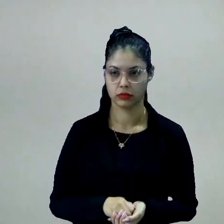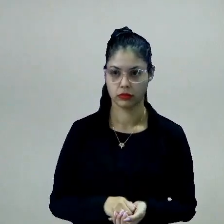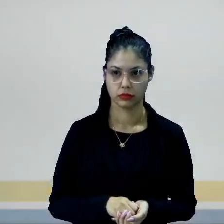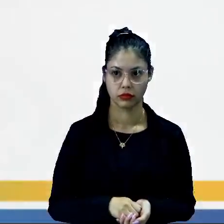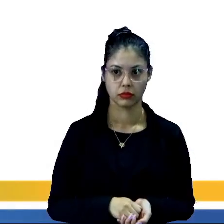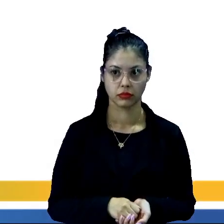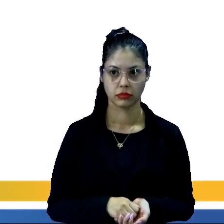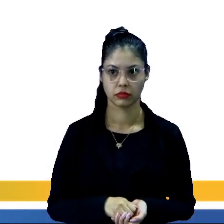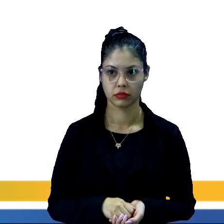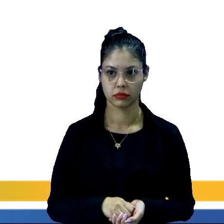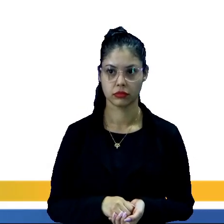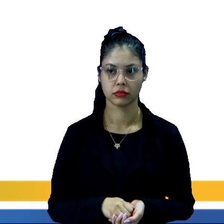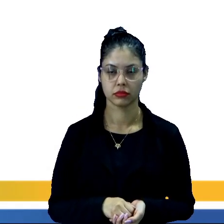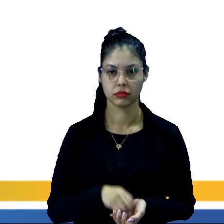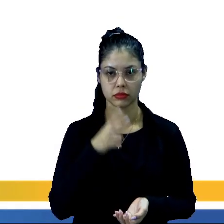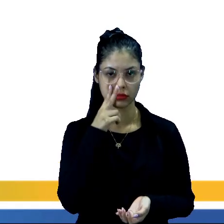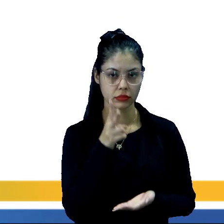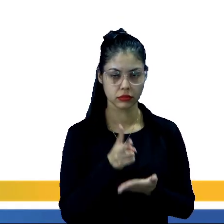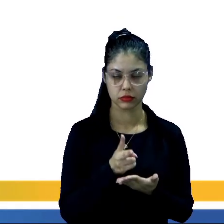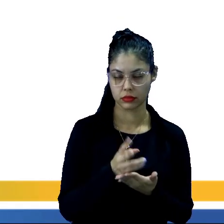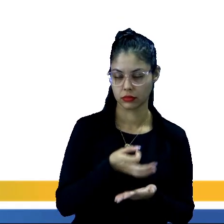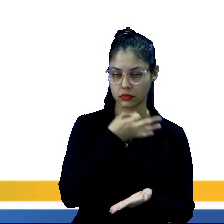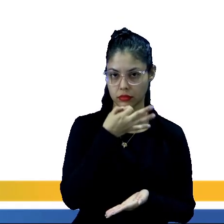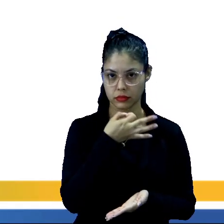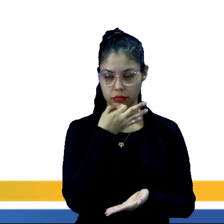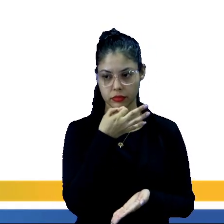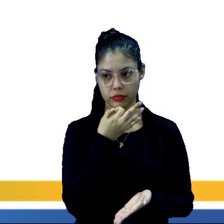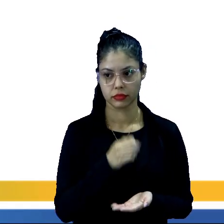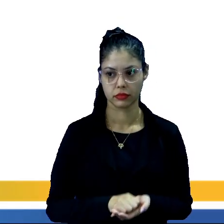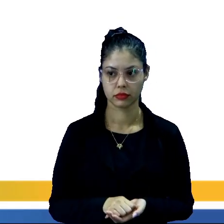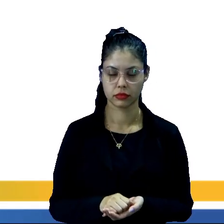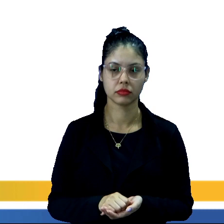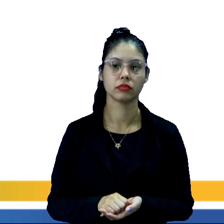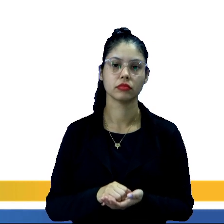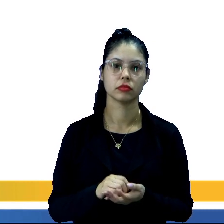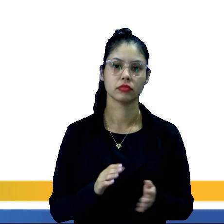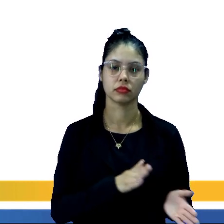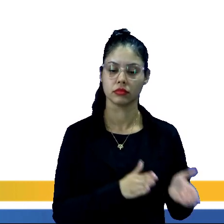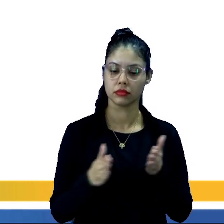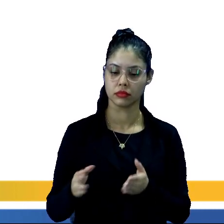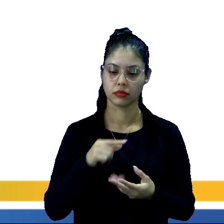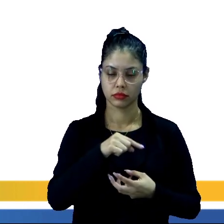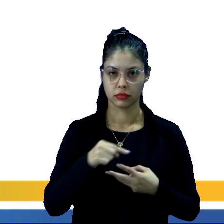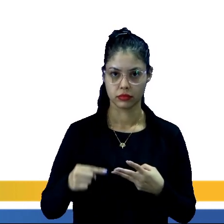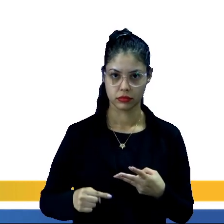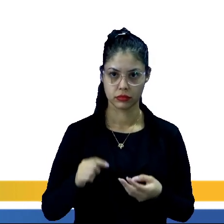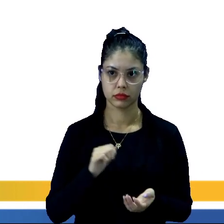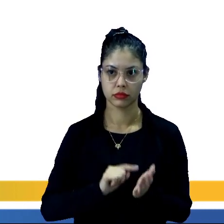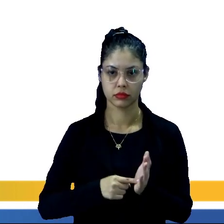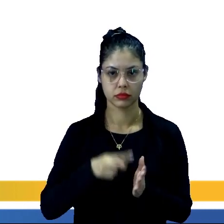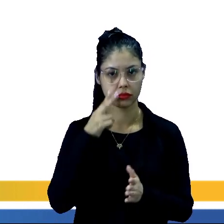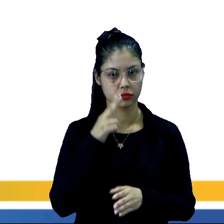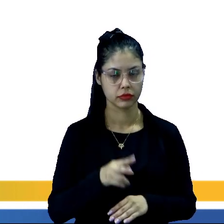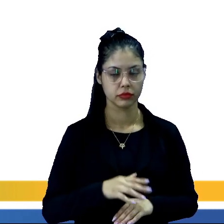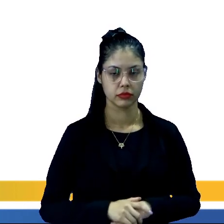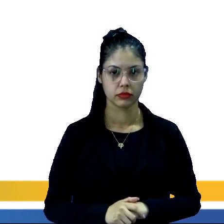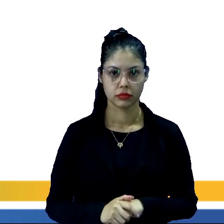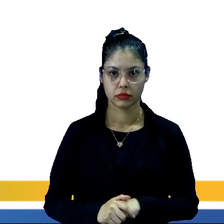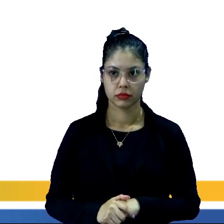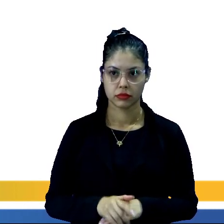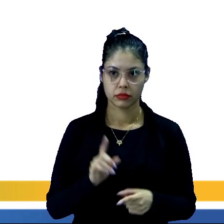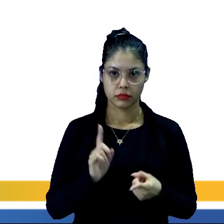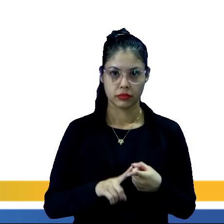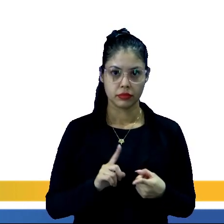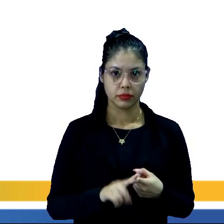religiosa. Então, podemos ver que a mesma justificativa ela se fundamenta para as três defesas de ponto de vista.